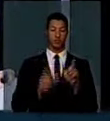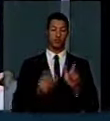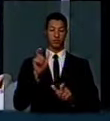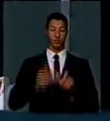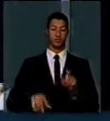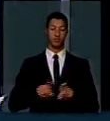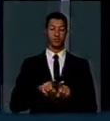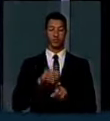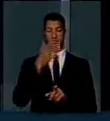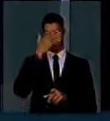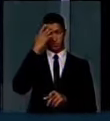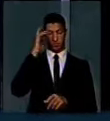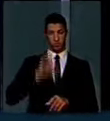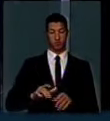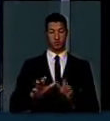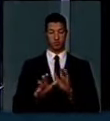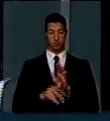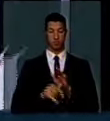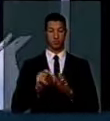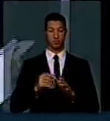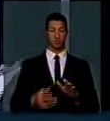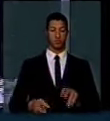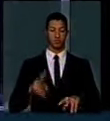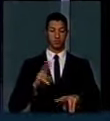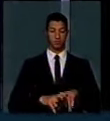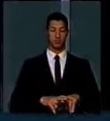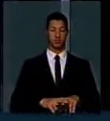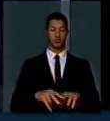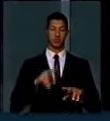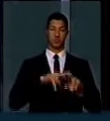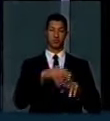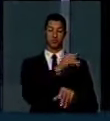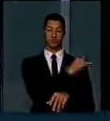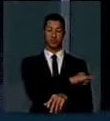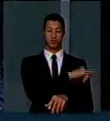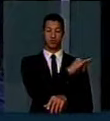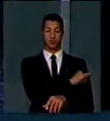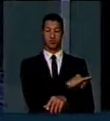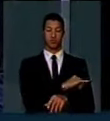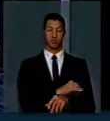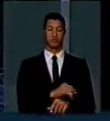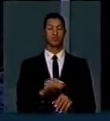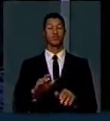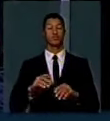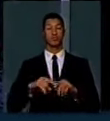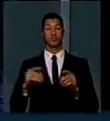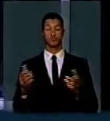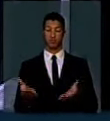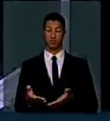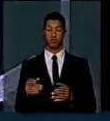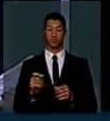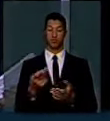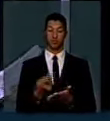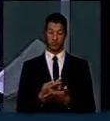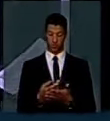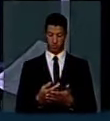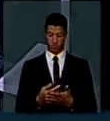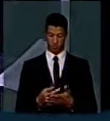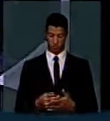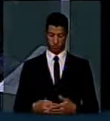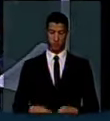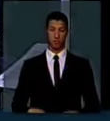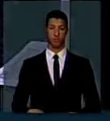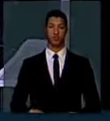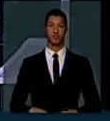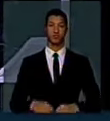aquele menor ladrão que foi aprisionado num poste no Rio de Janeiro. Agora o PSOL, na figura do Ivan Valente, não